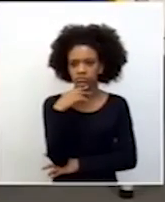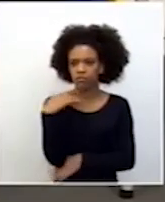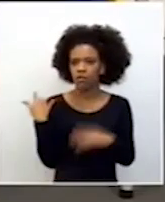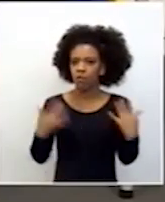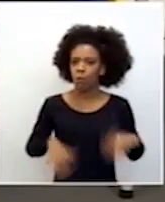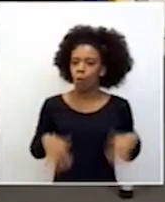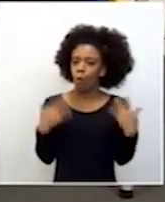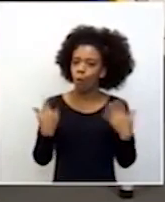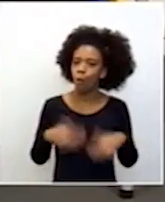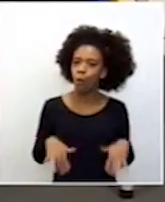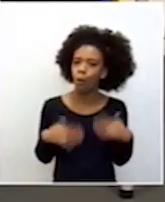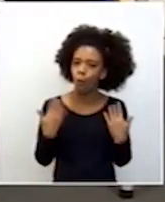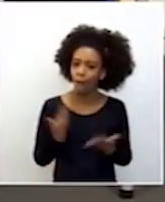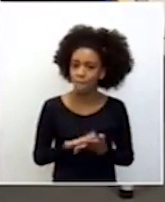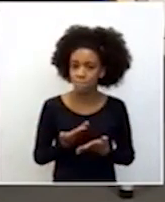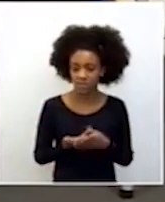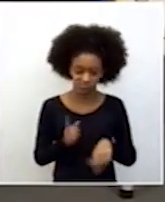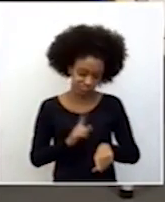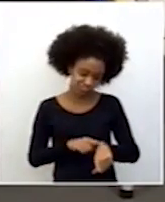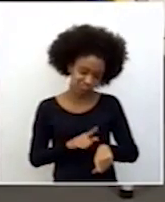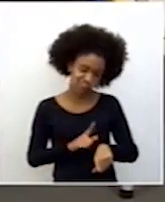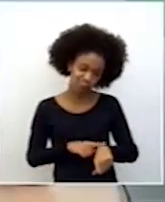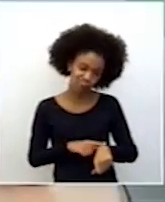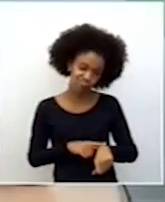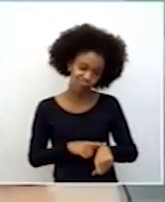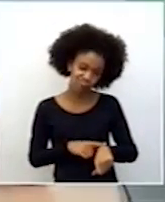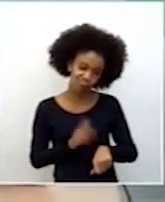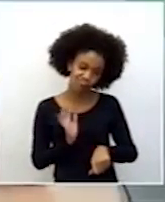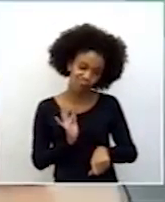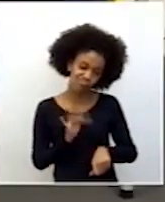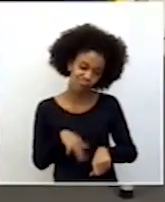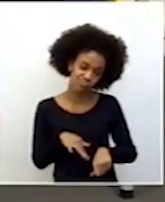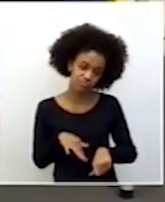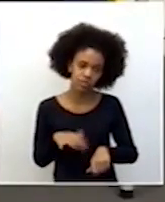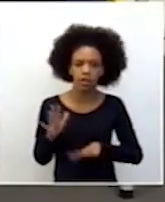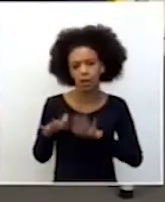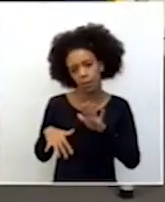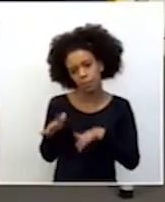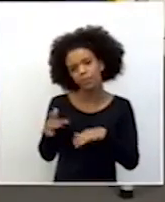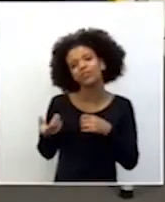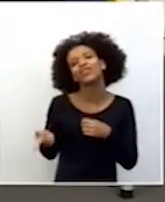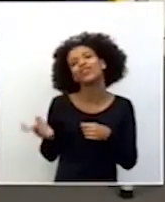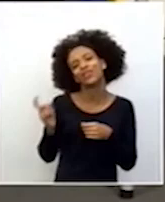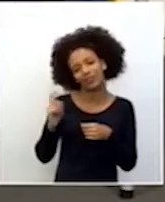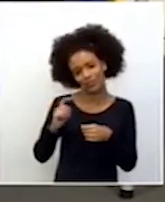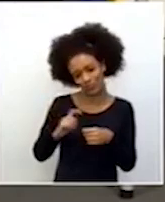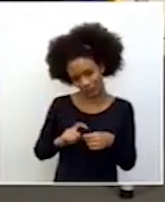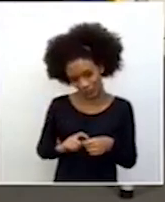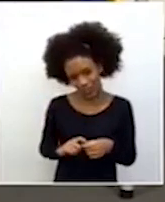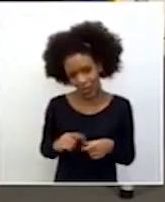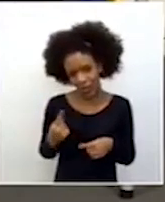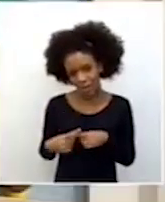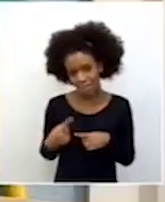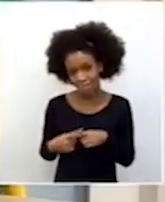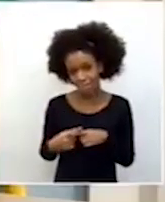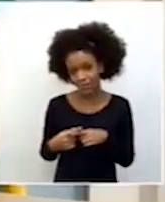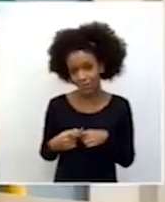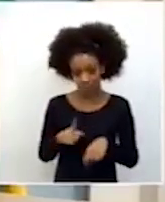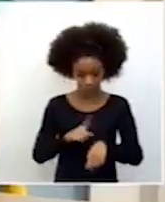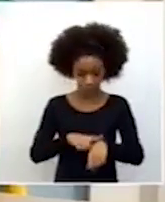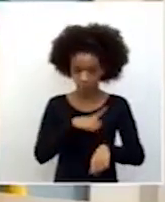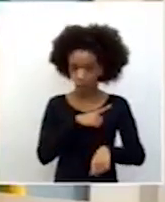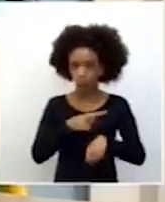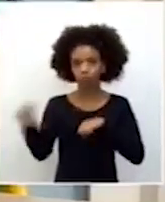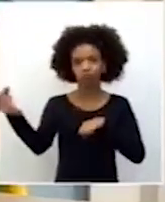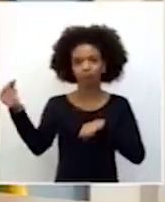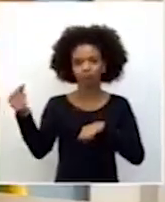aula maravilhosa, mas o nosso tempo acabou. A gente provavelmente vai retomar novamente, porque o tempo voou